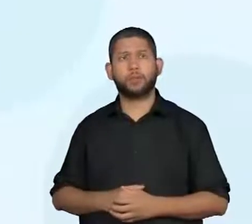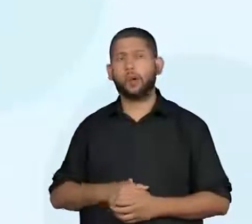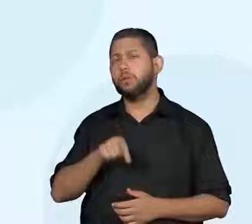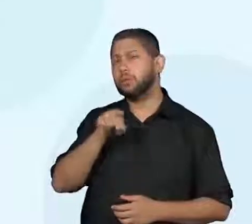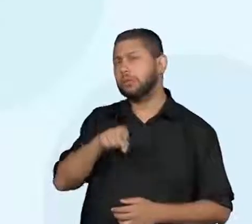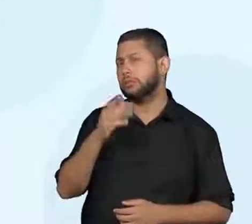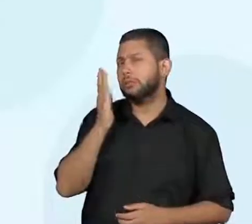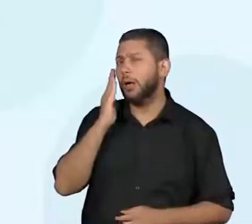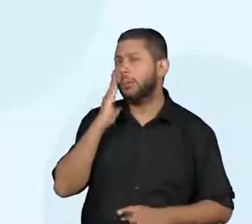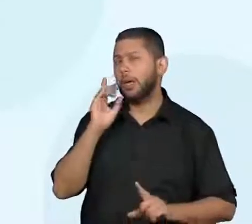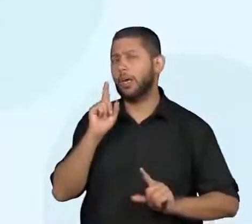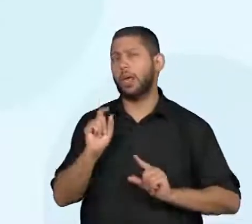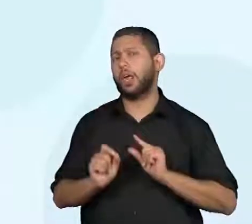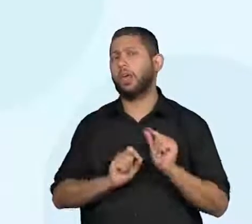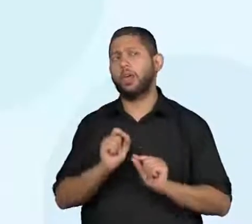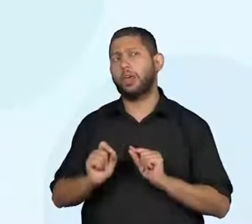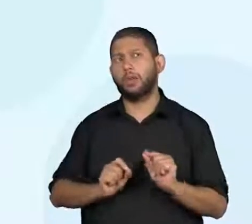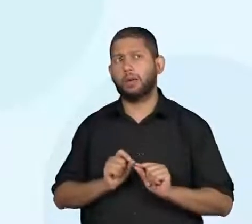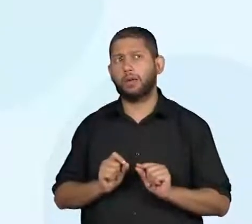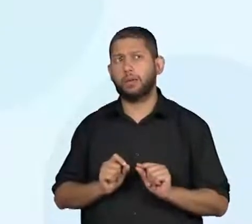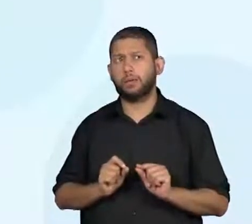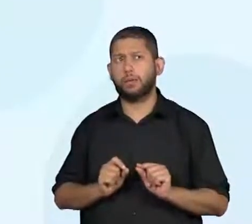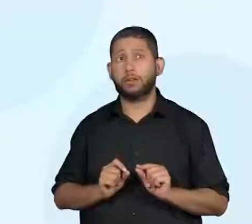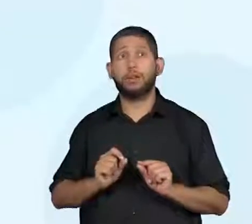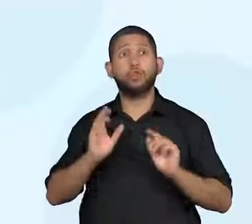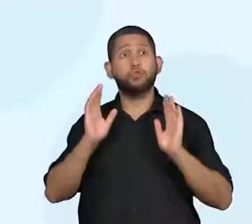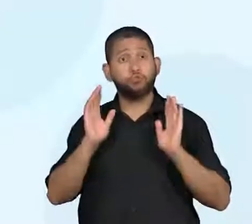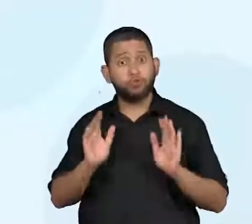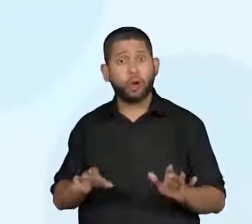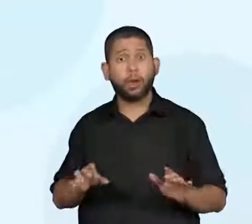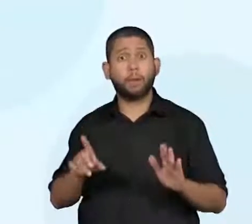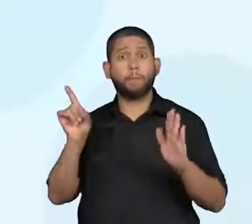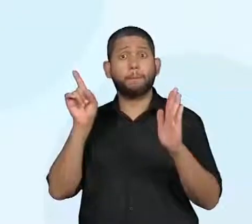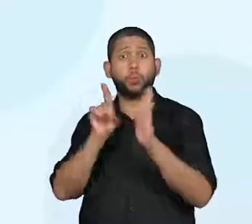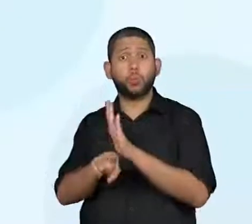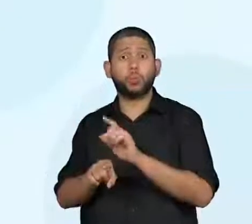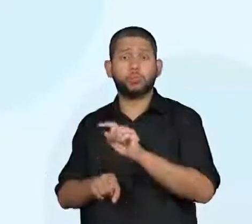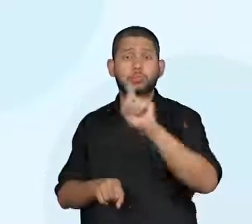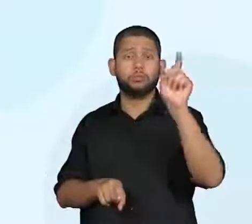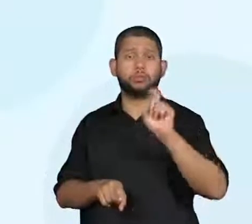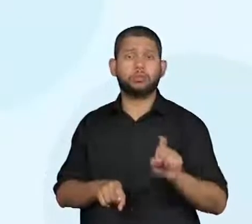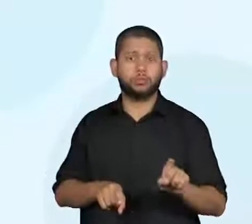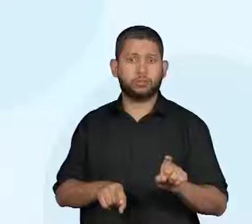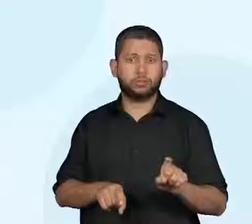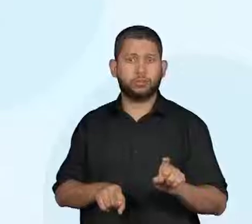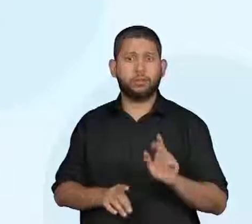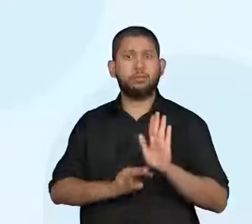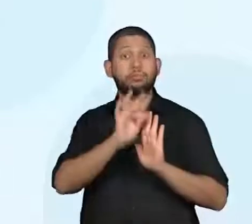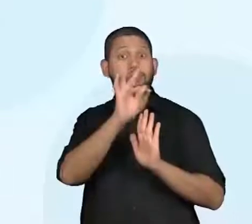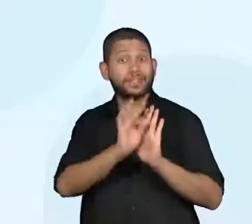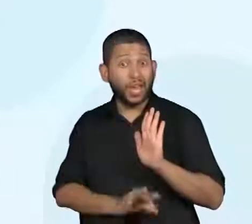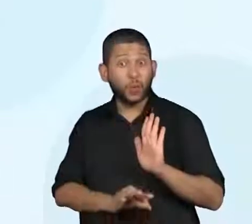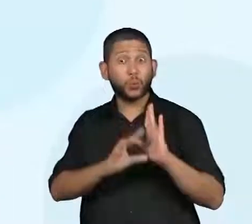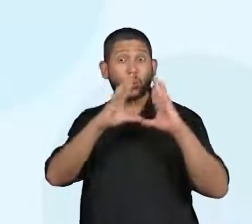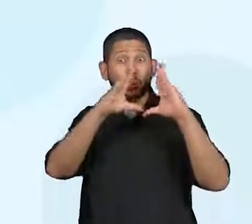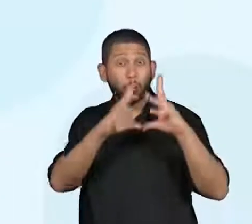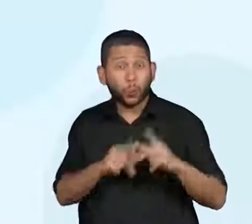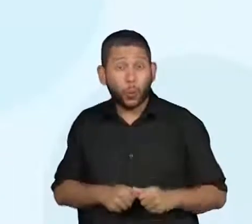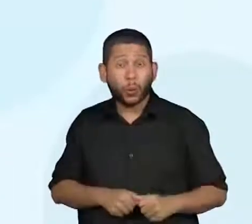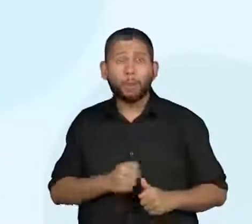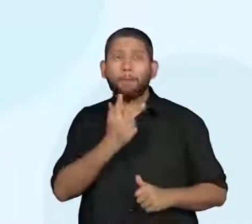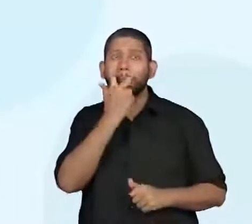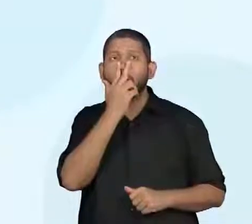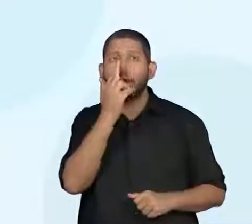você sabia que? Eu já encerro uma pergunta. Como se o texto todo, a minha